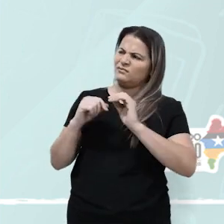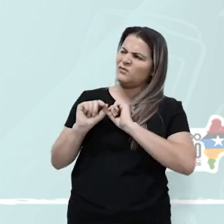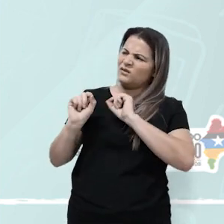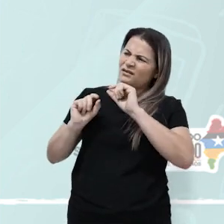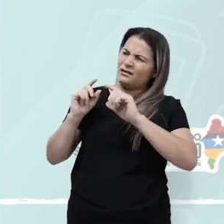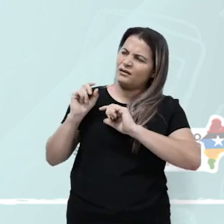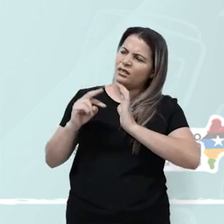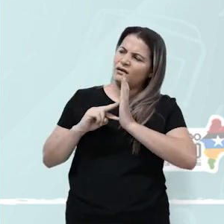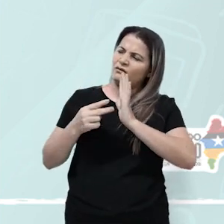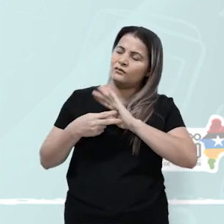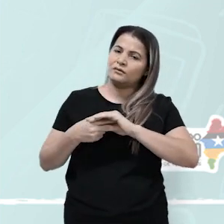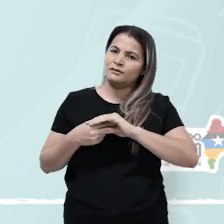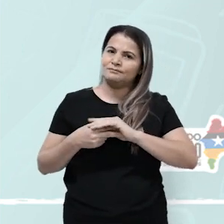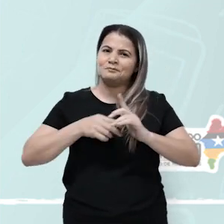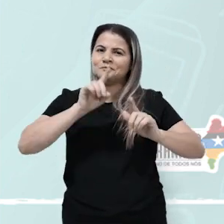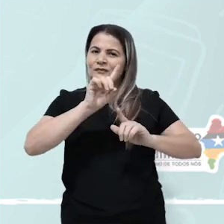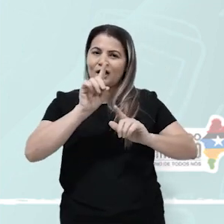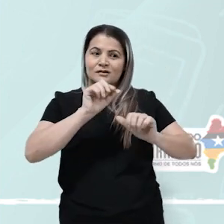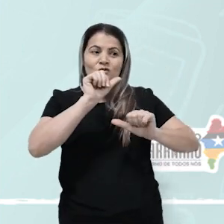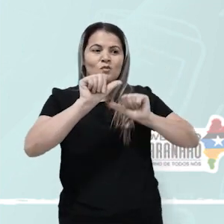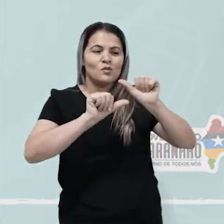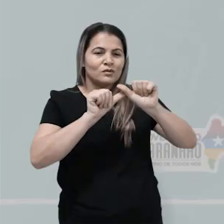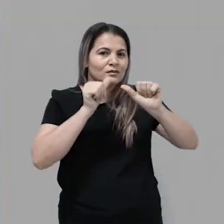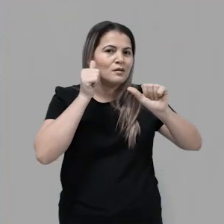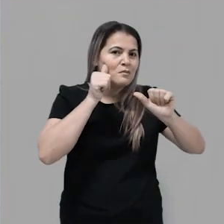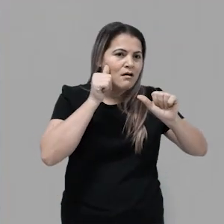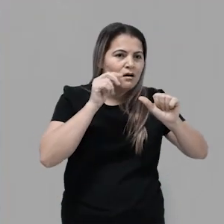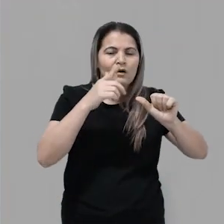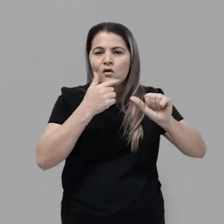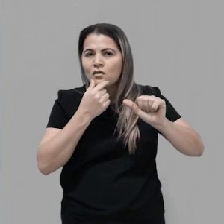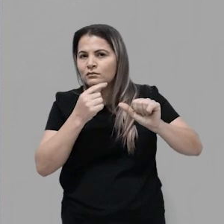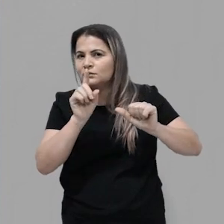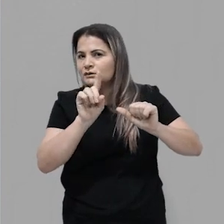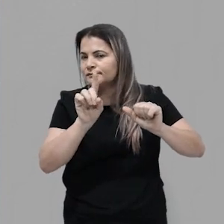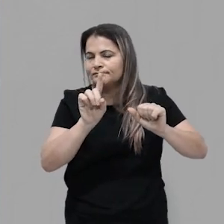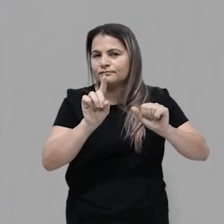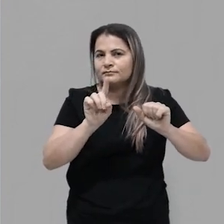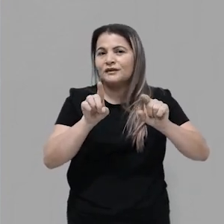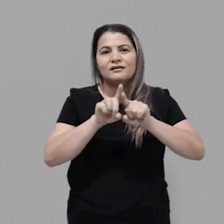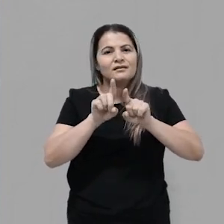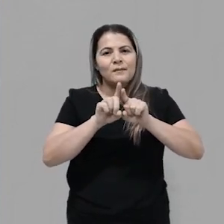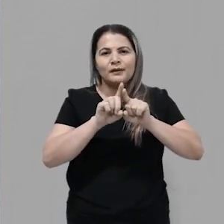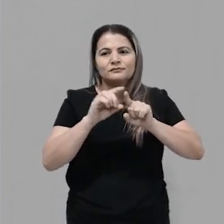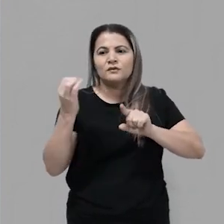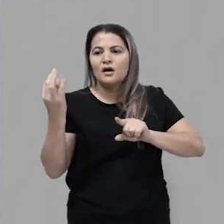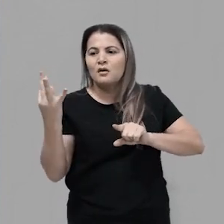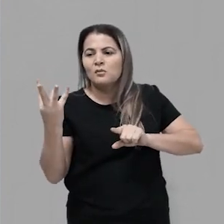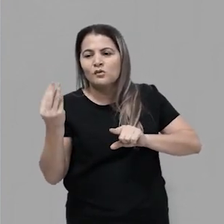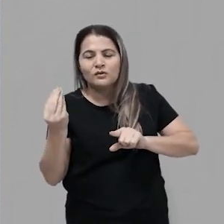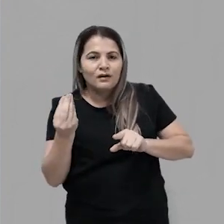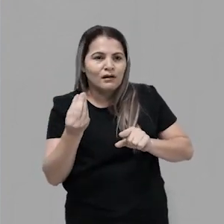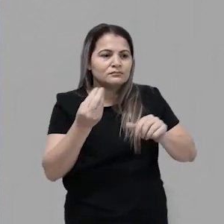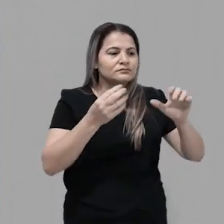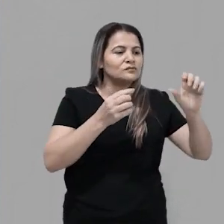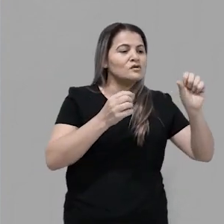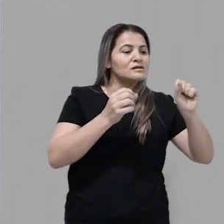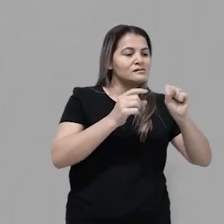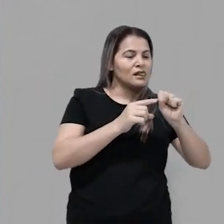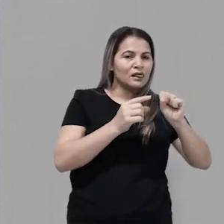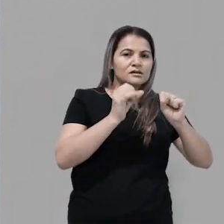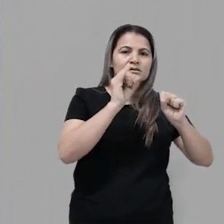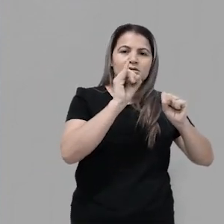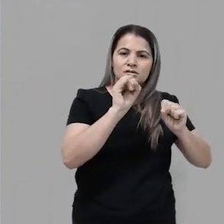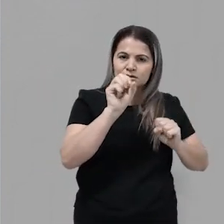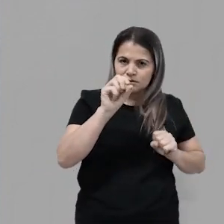Eles não vão nem para o feminino e masculino e eles também não vão para o plural e singular. Então, quando a gente fala